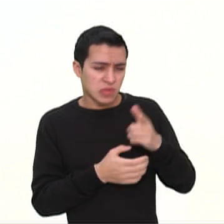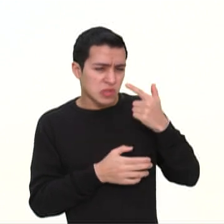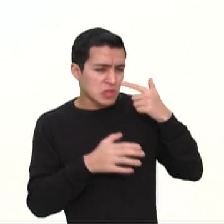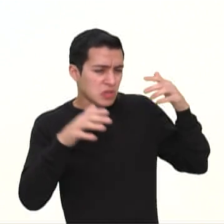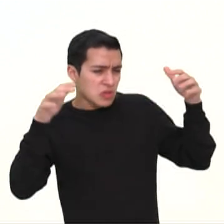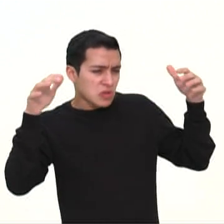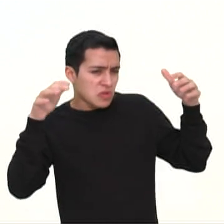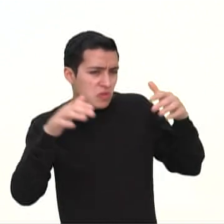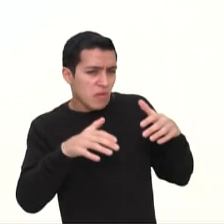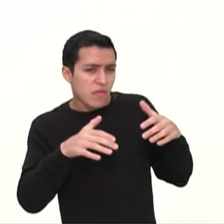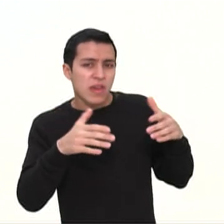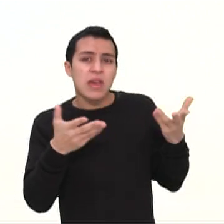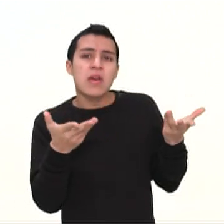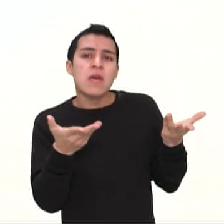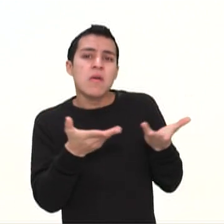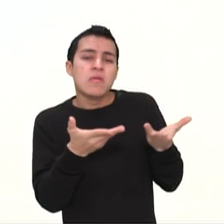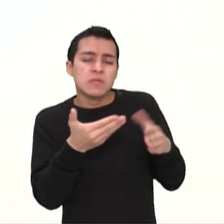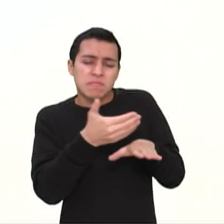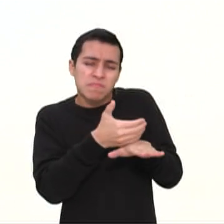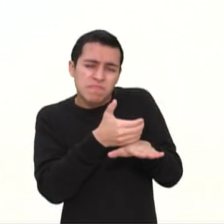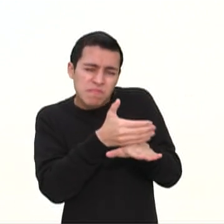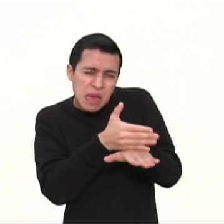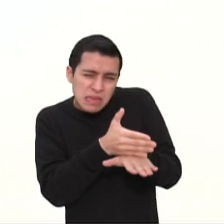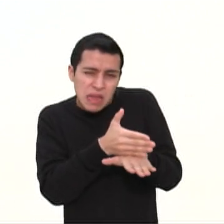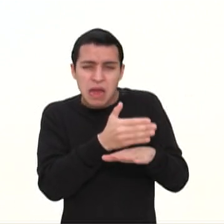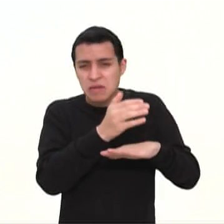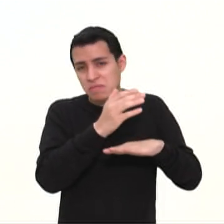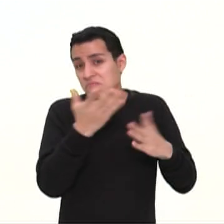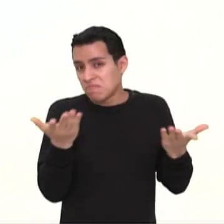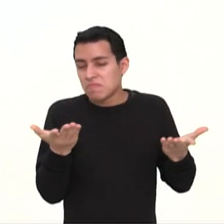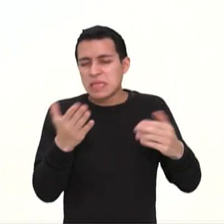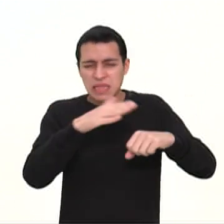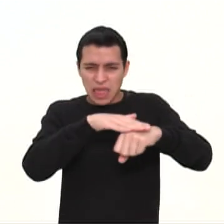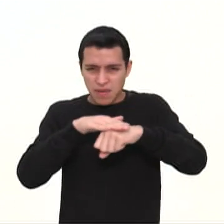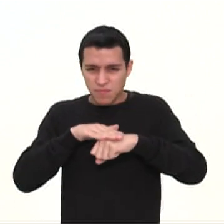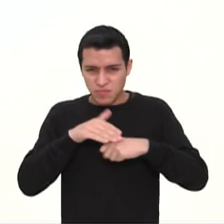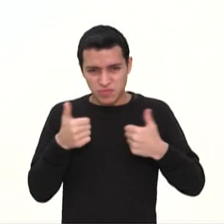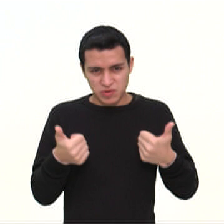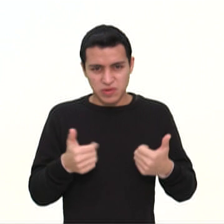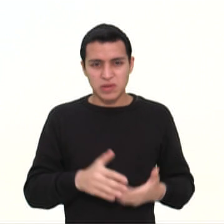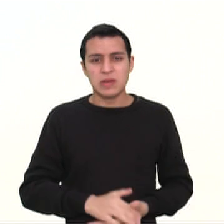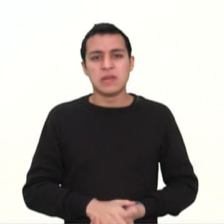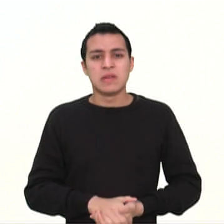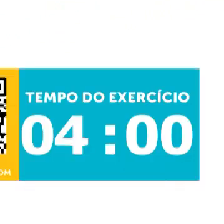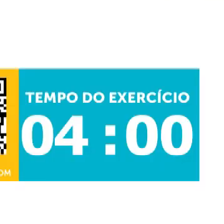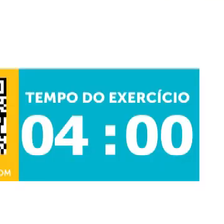mais tarde, hoje. Vou dar um tempinho para vocês, para a gente poder corrigir daqui a pouco, beleza?